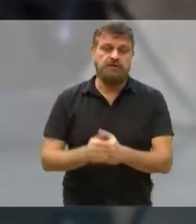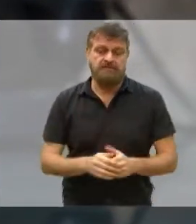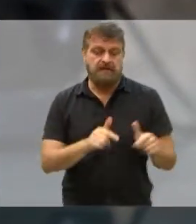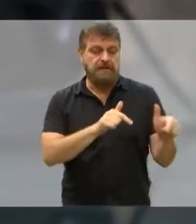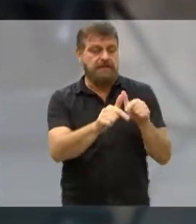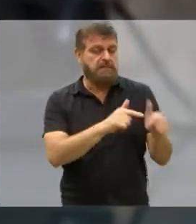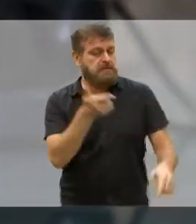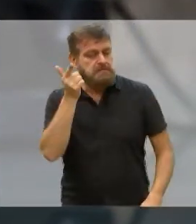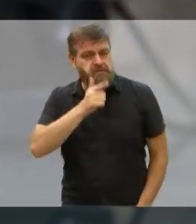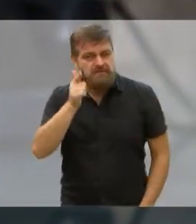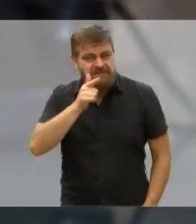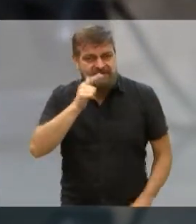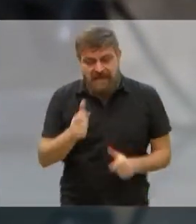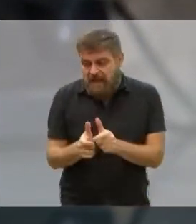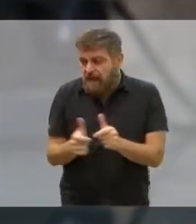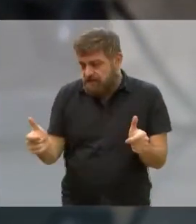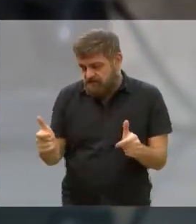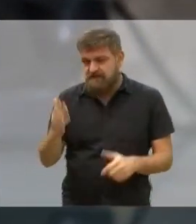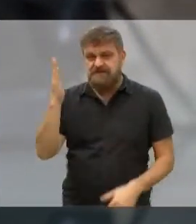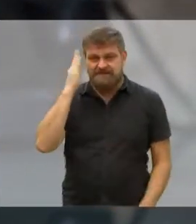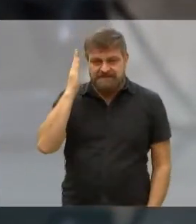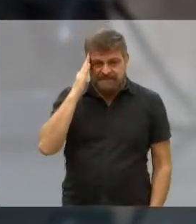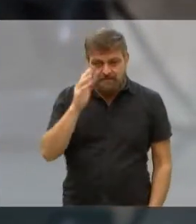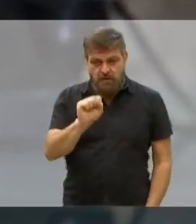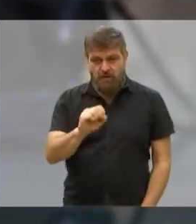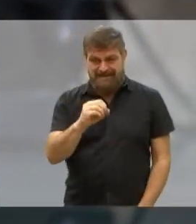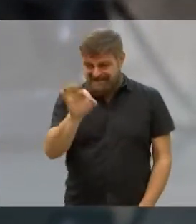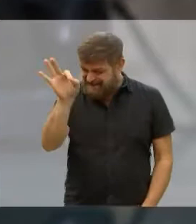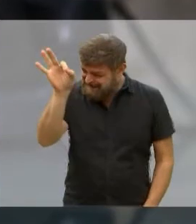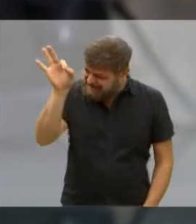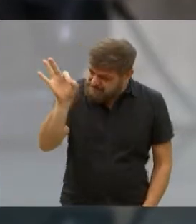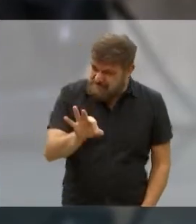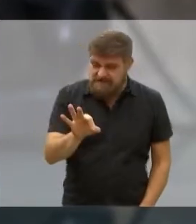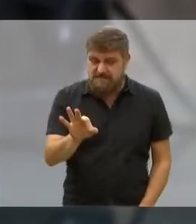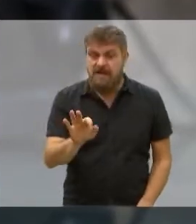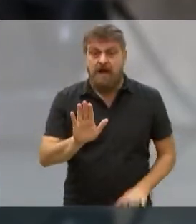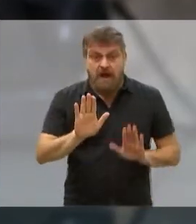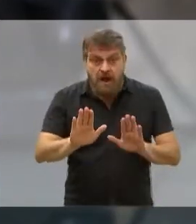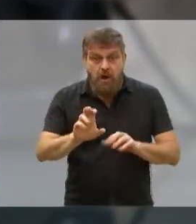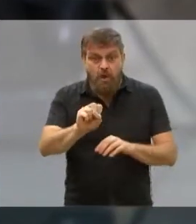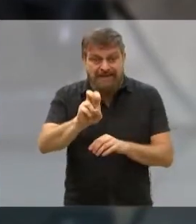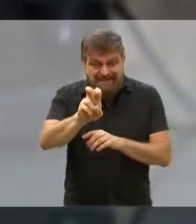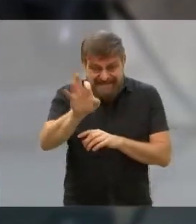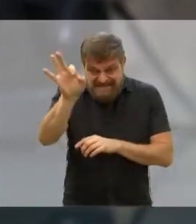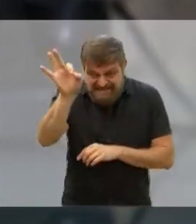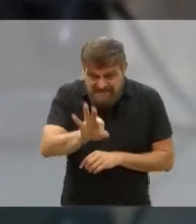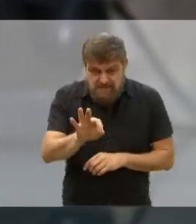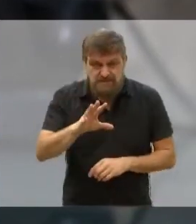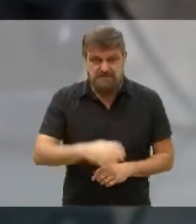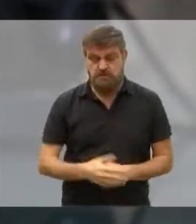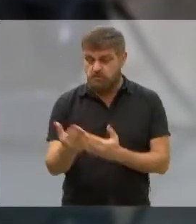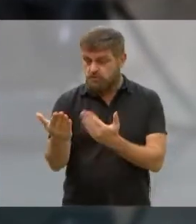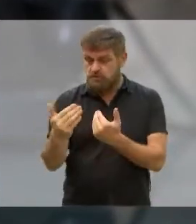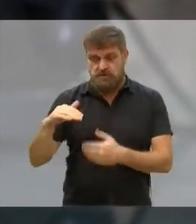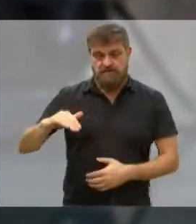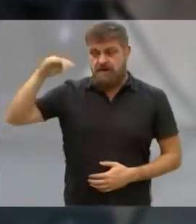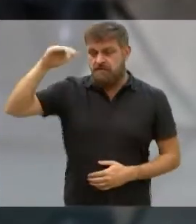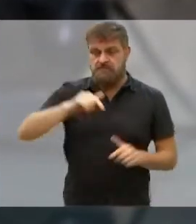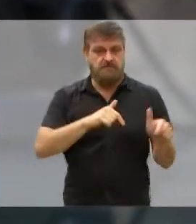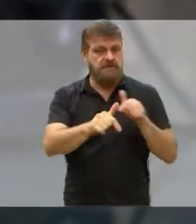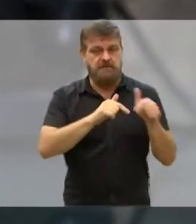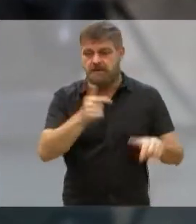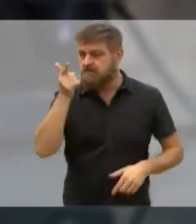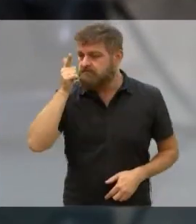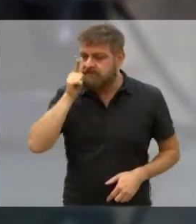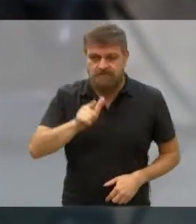jovens que não vão para o mercado de trabalho, que são a maioria, a gente está falando aí de 85% da população jovem e adulta não